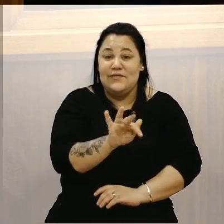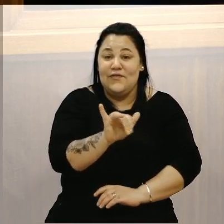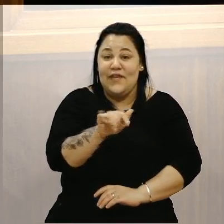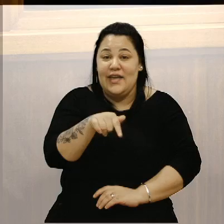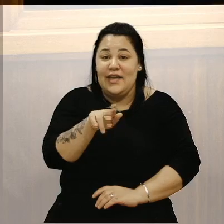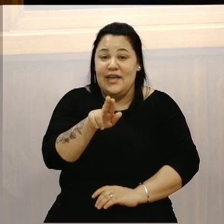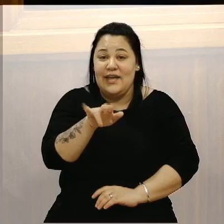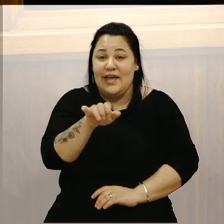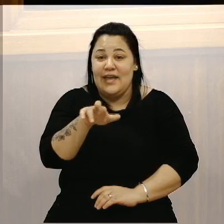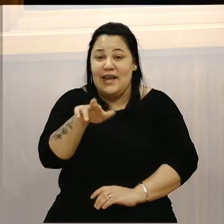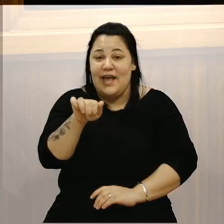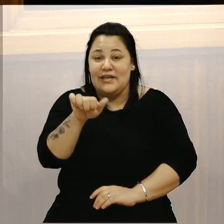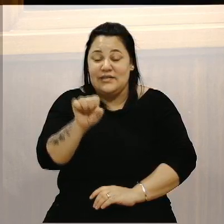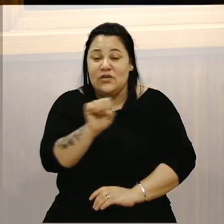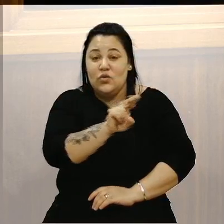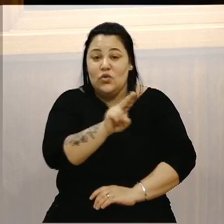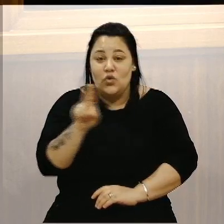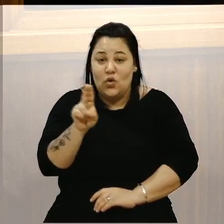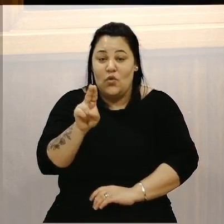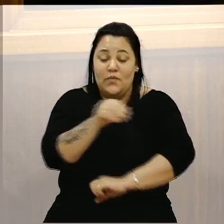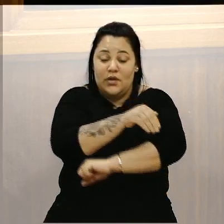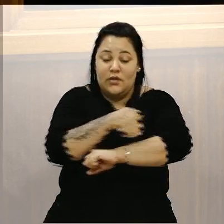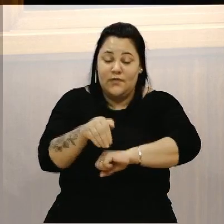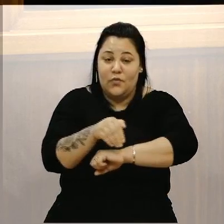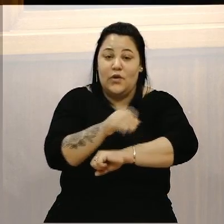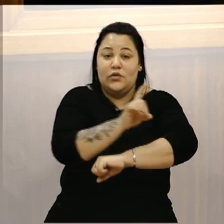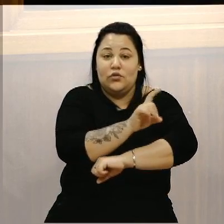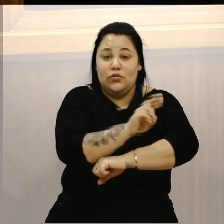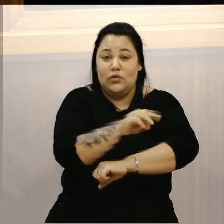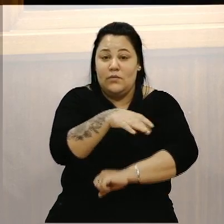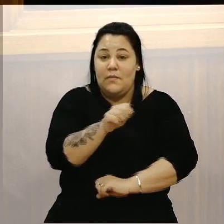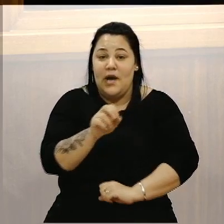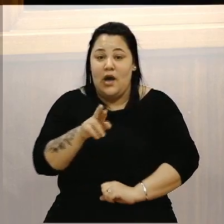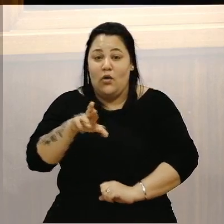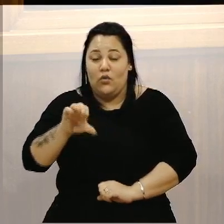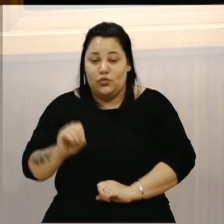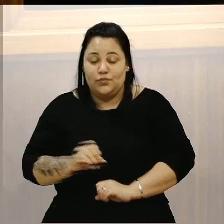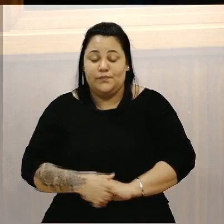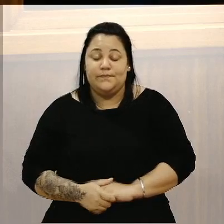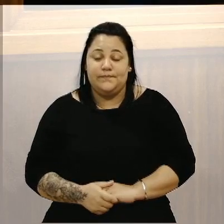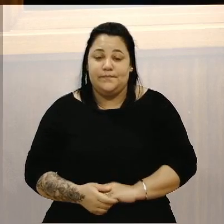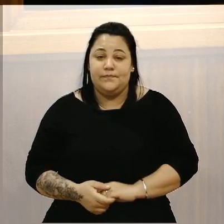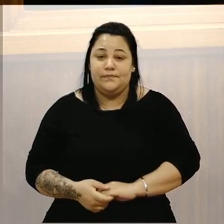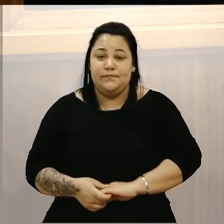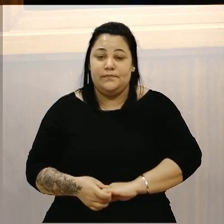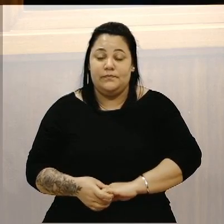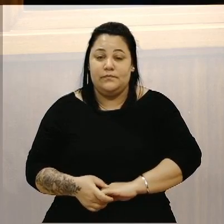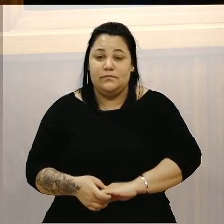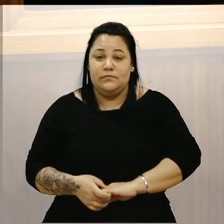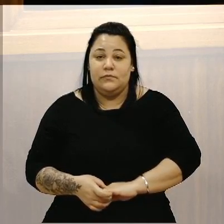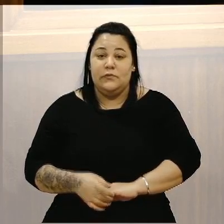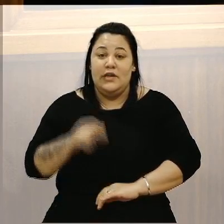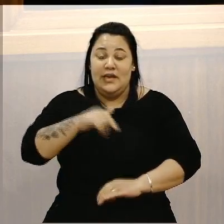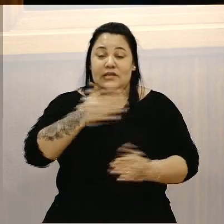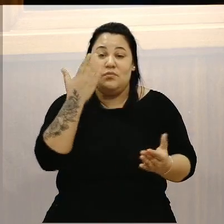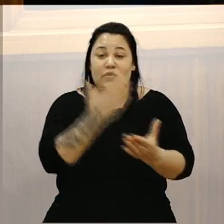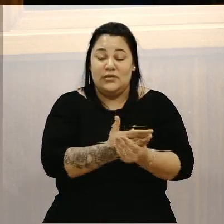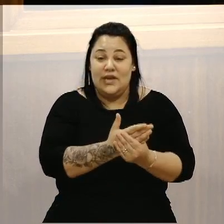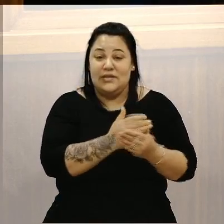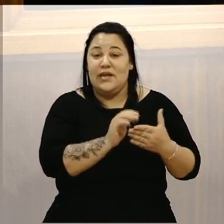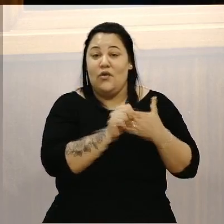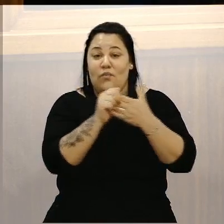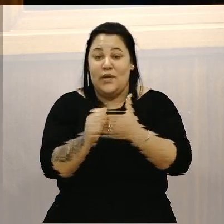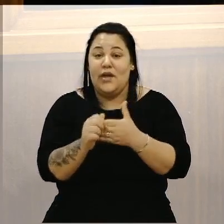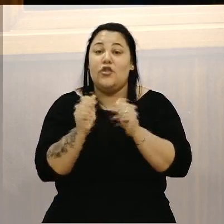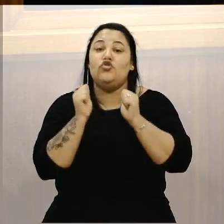com o nome de Rua Dr. Mauro José Zaparoli. O processo vem instruído com